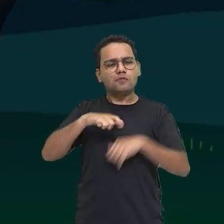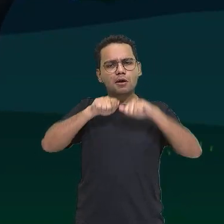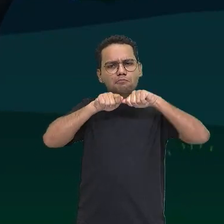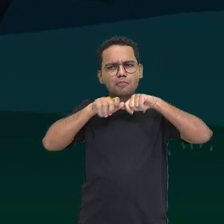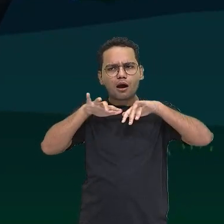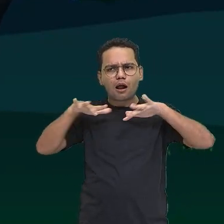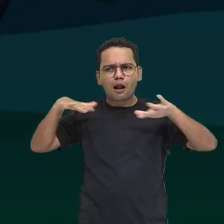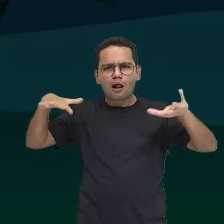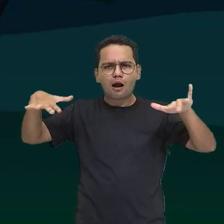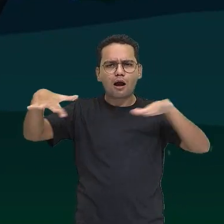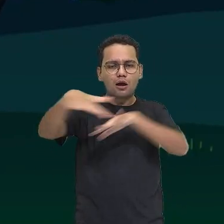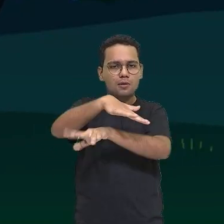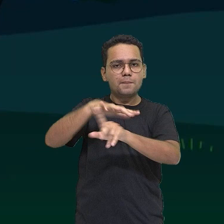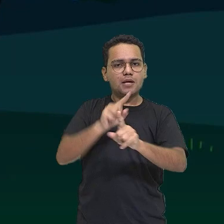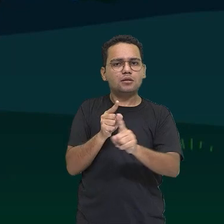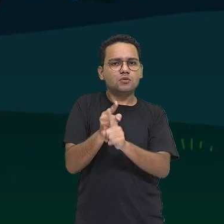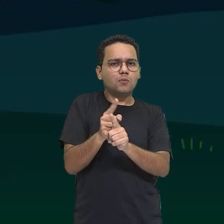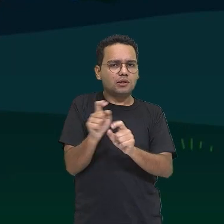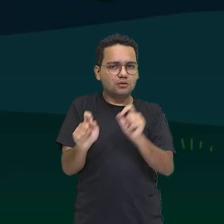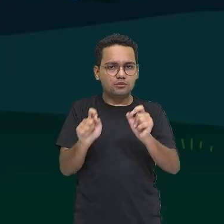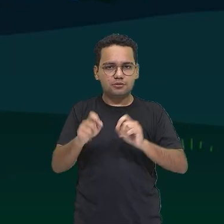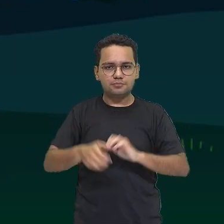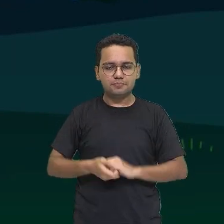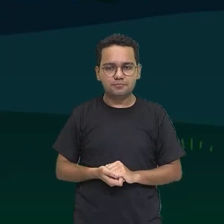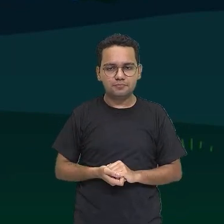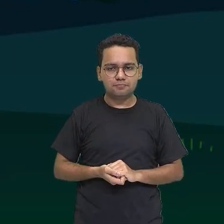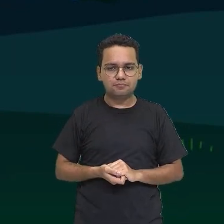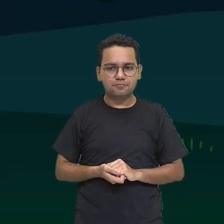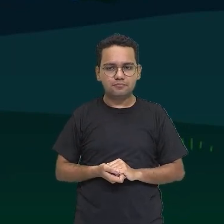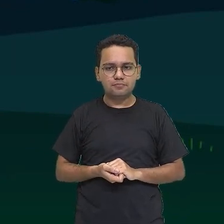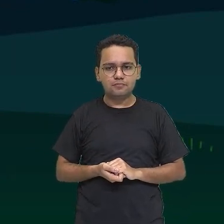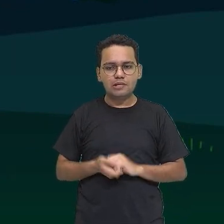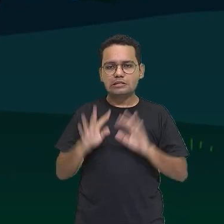com a descoberta da presença